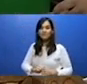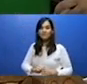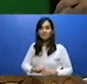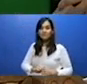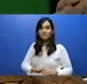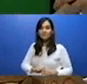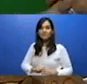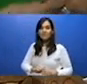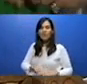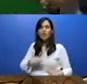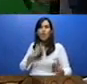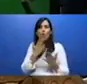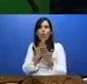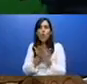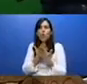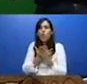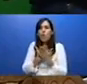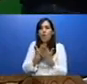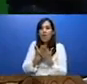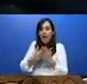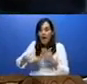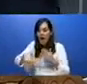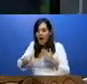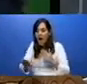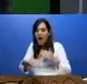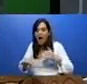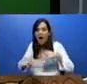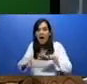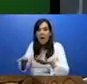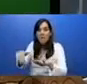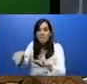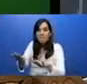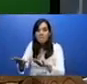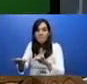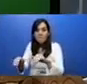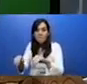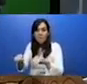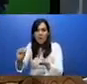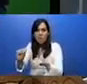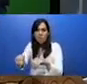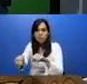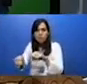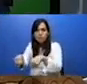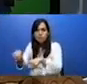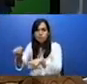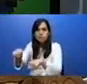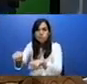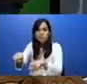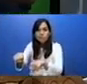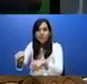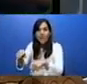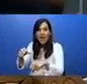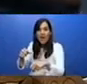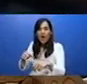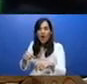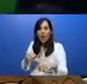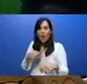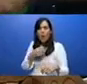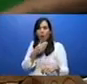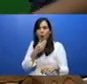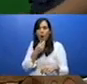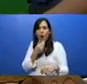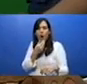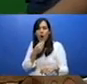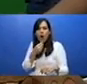E as pegadas fossilizadas dos dinossauros, os paleontólogos,